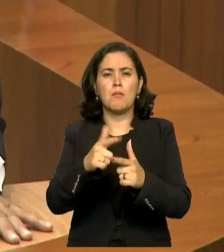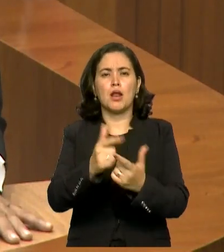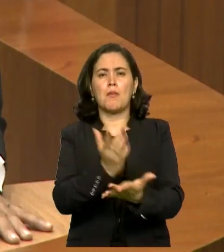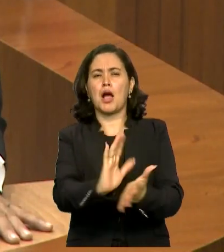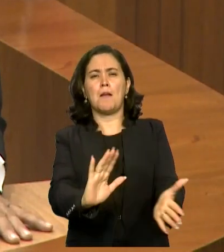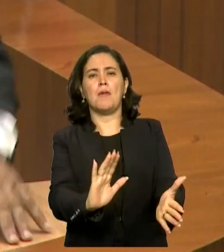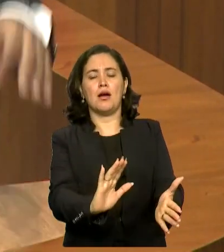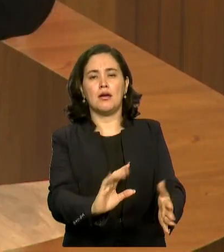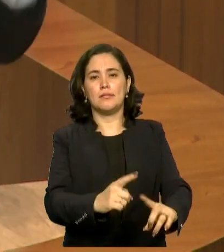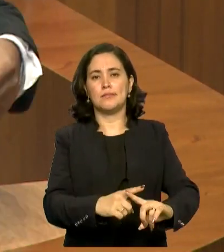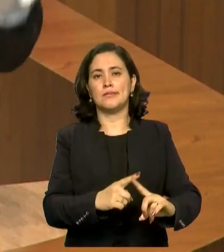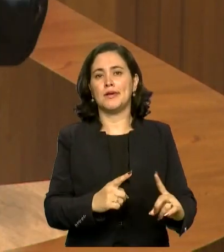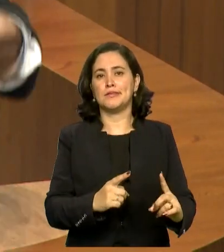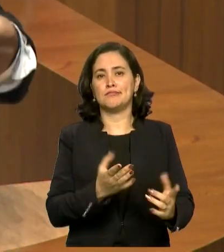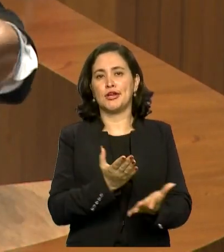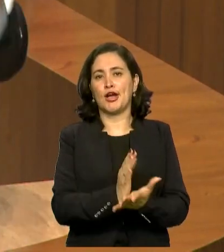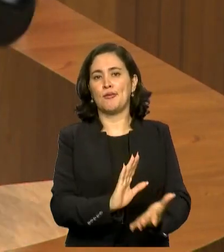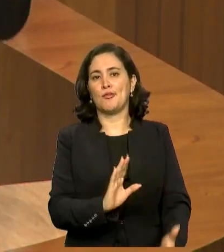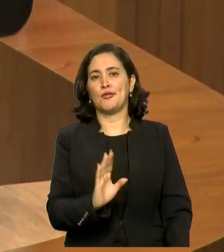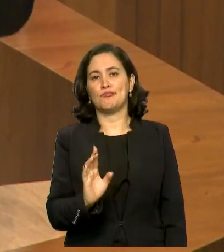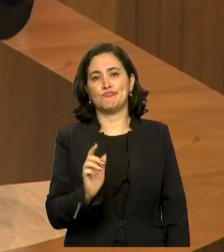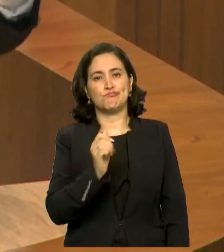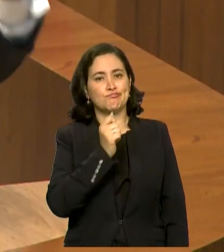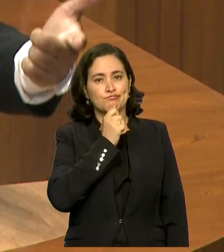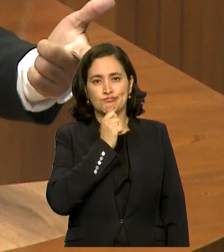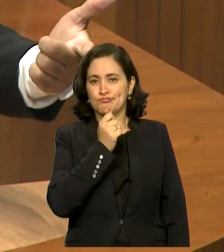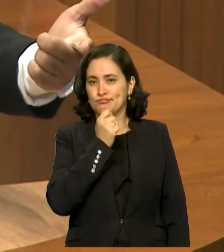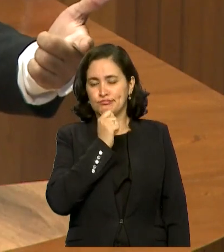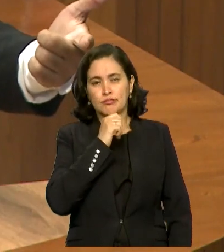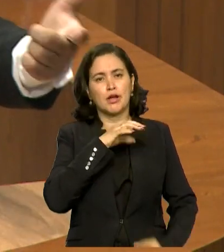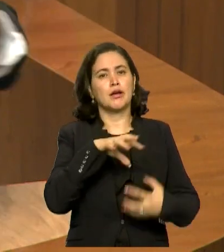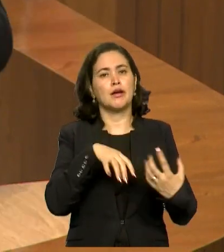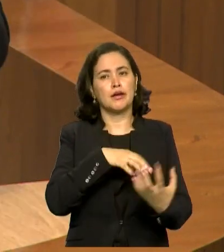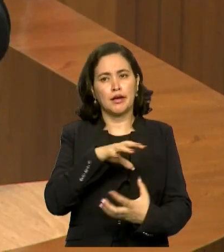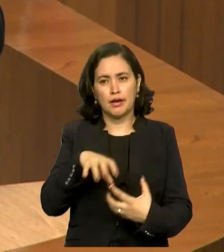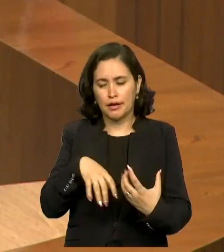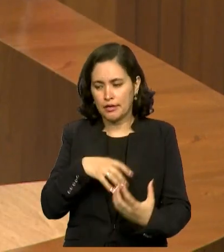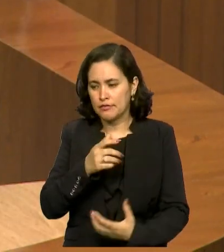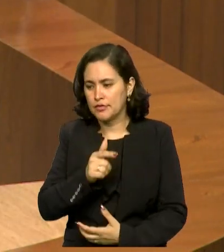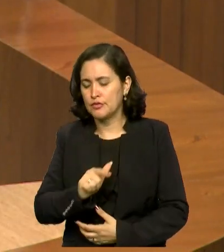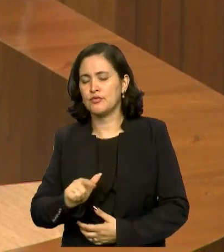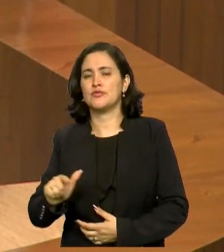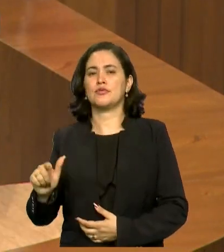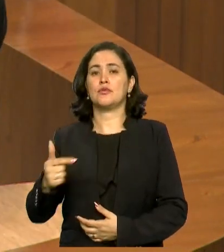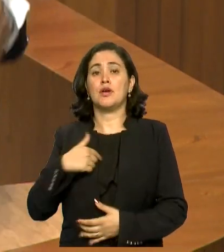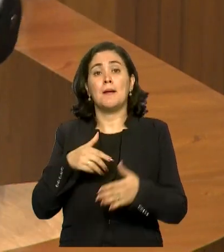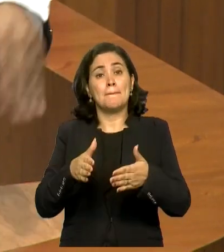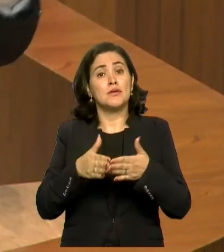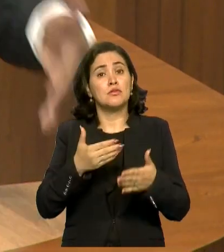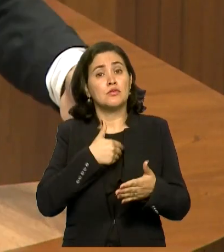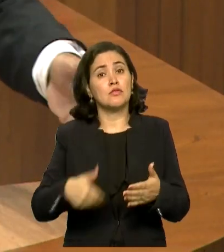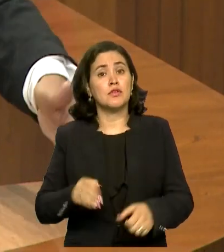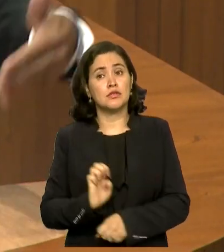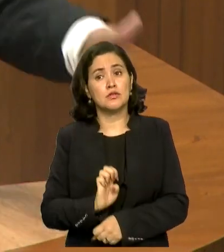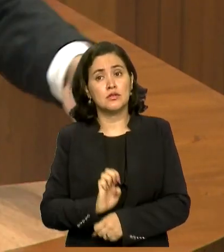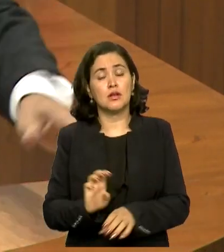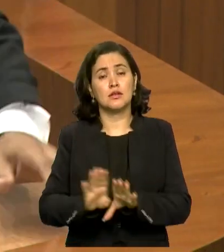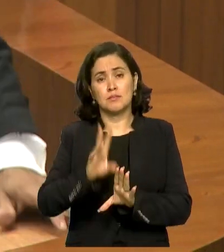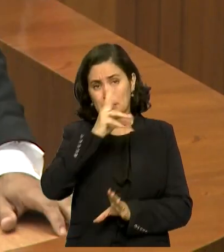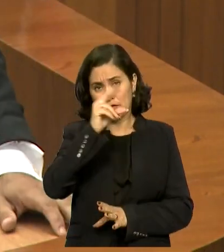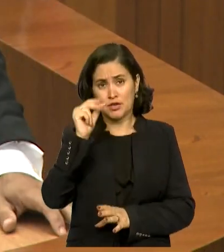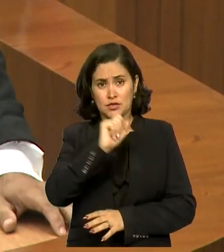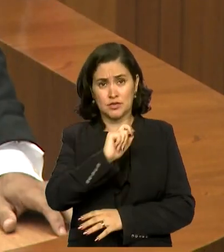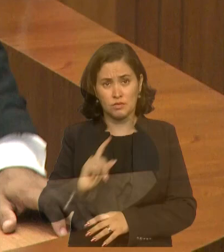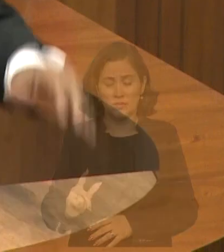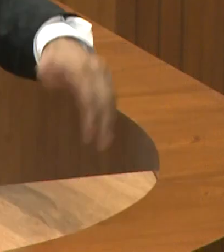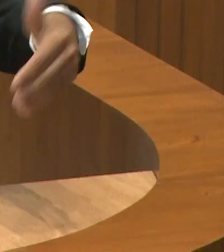continua. Estamos solicitando tanto ao governo do estado como à prefeitura de São Luís, eu não sou incoerente. O governo do estado também tem sua responsabilidade com relação à